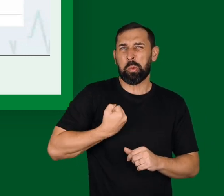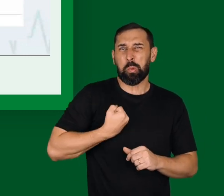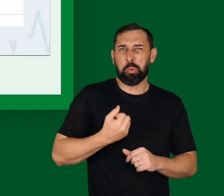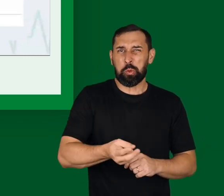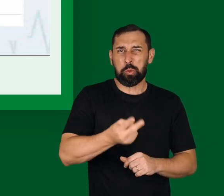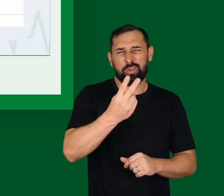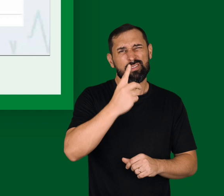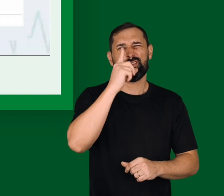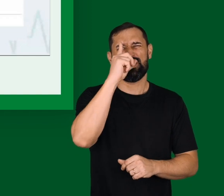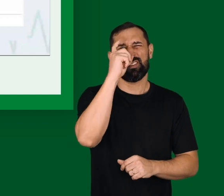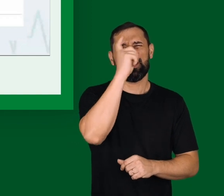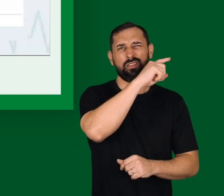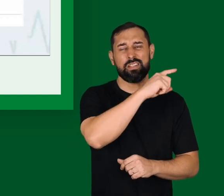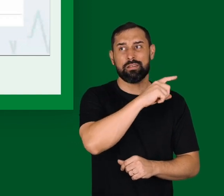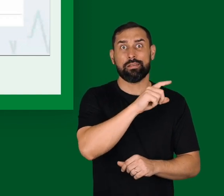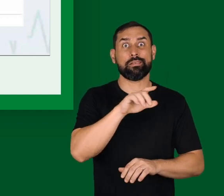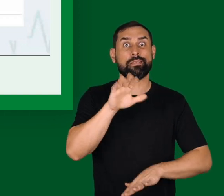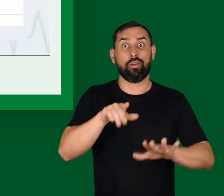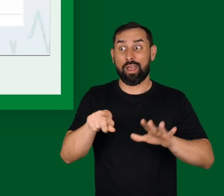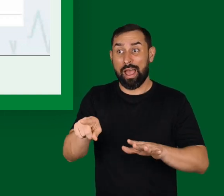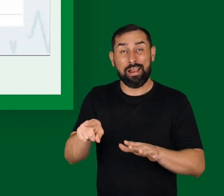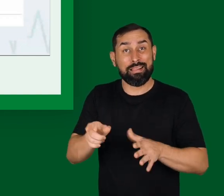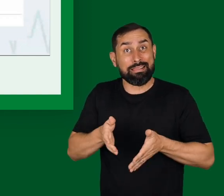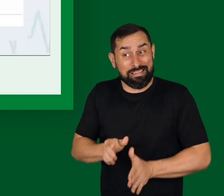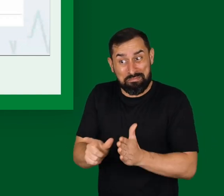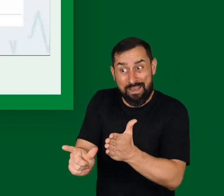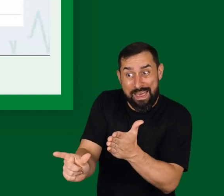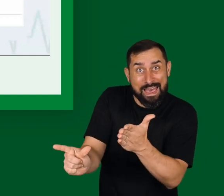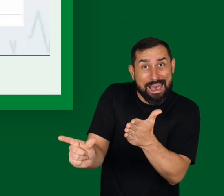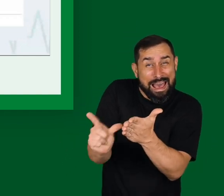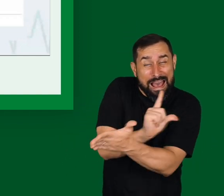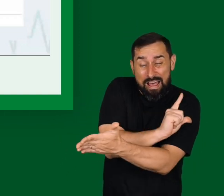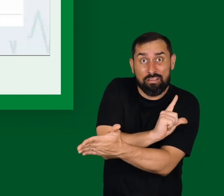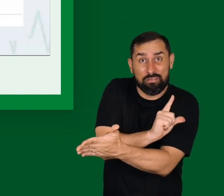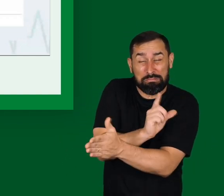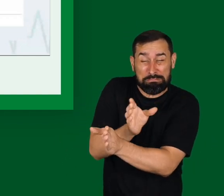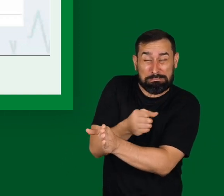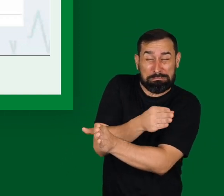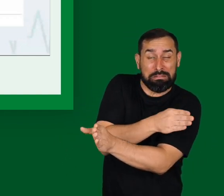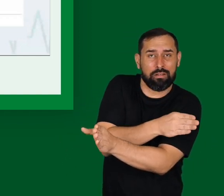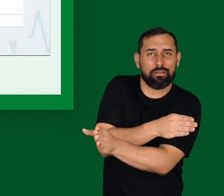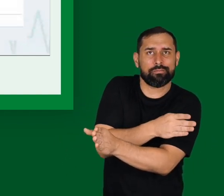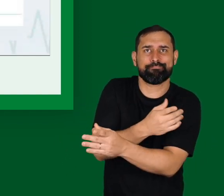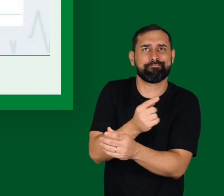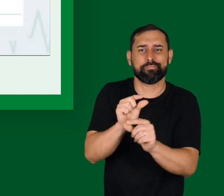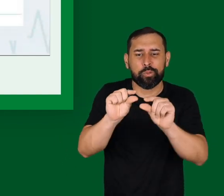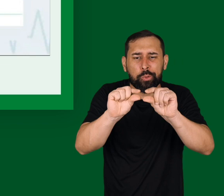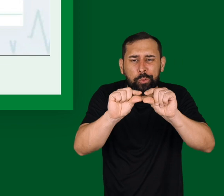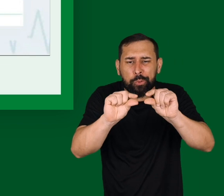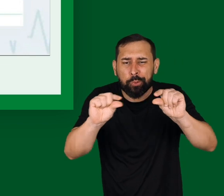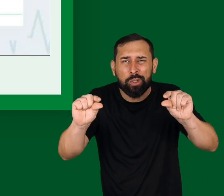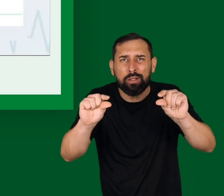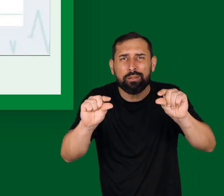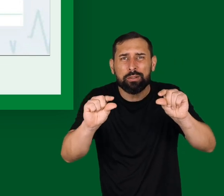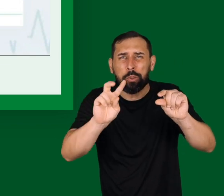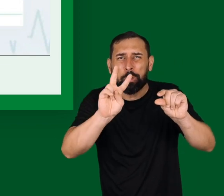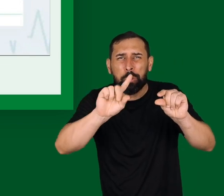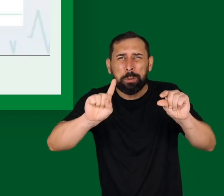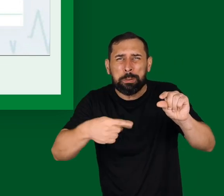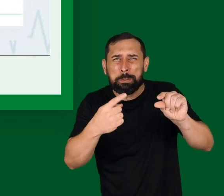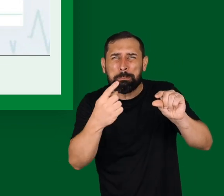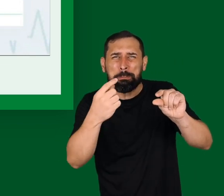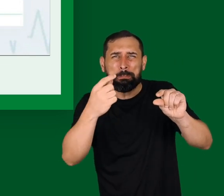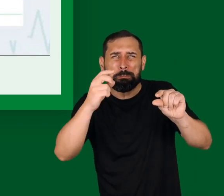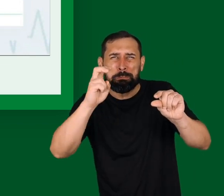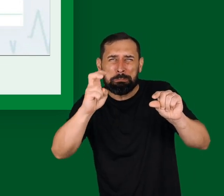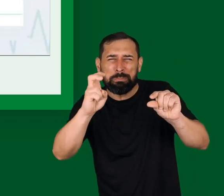a gente vai utilizar um tubo 2, tá? Nem mesmo em prematuros muito extremos, a gente vai estar utilizando um tubo